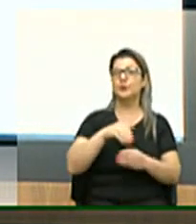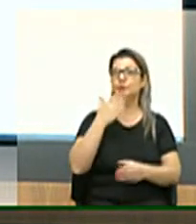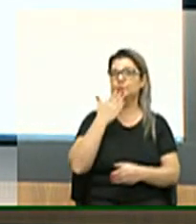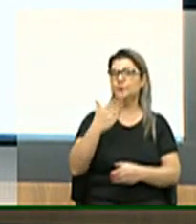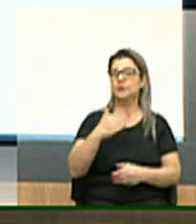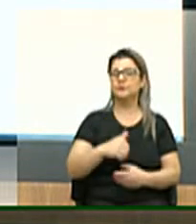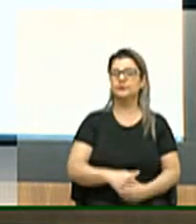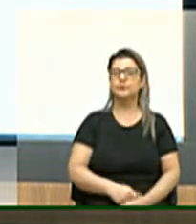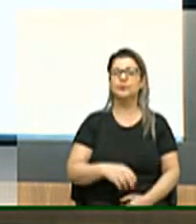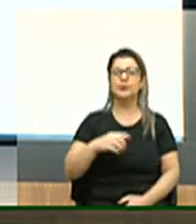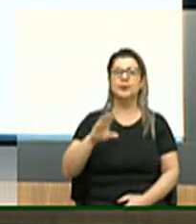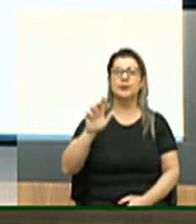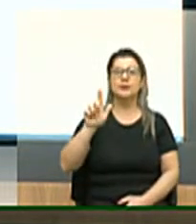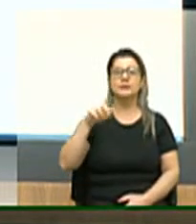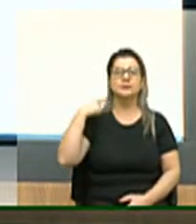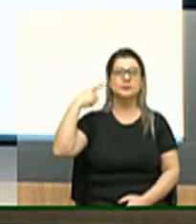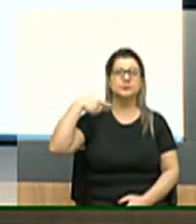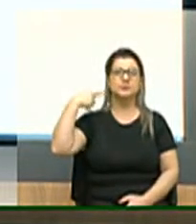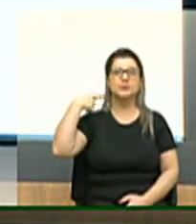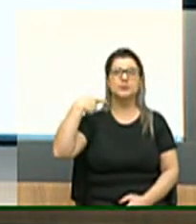Geral.